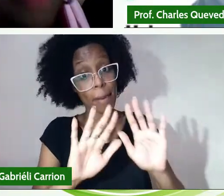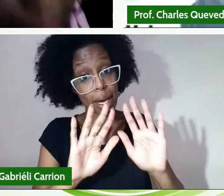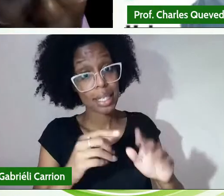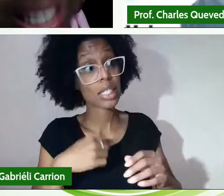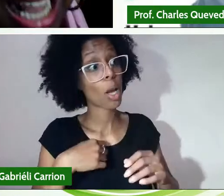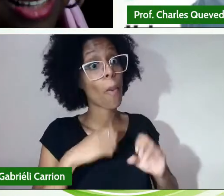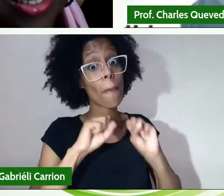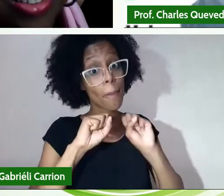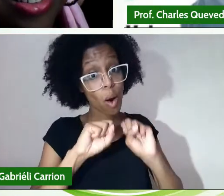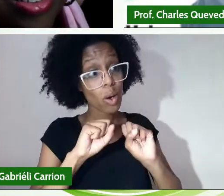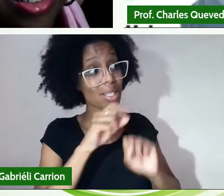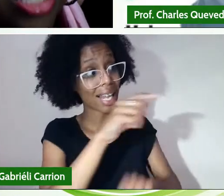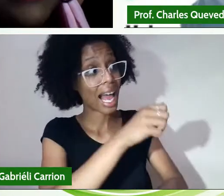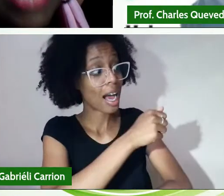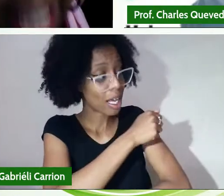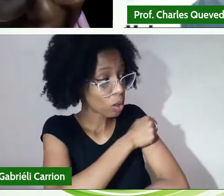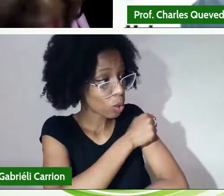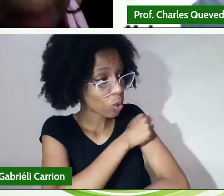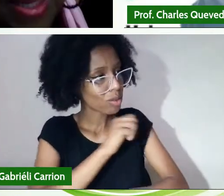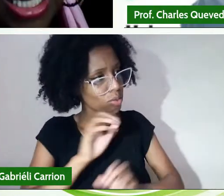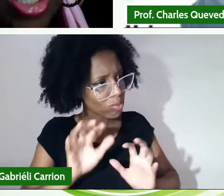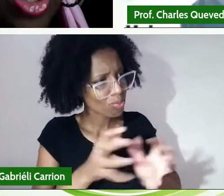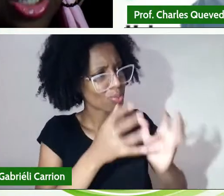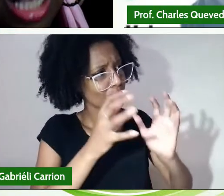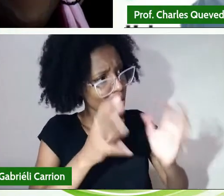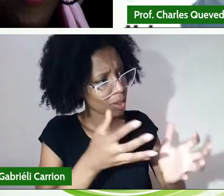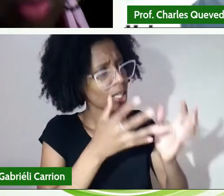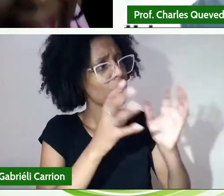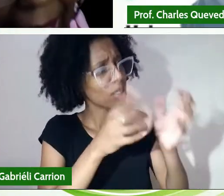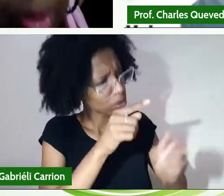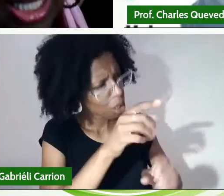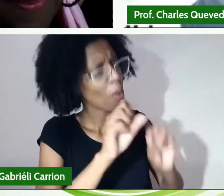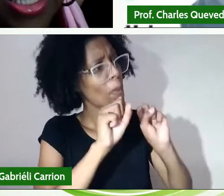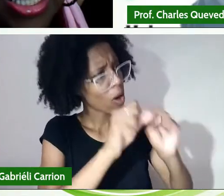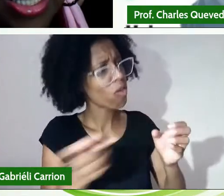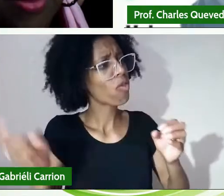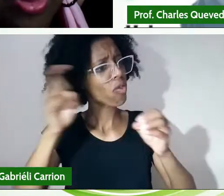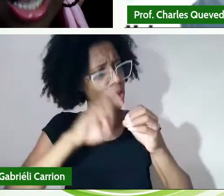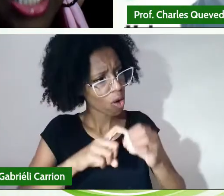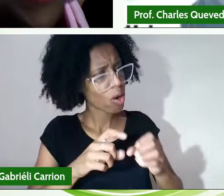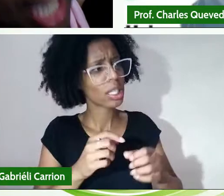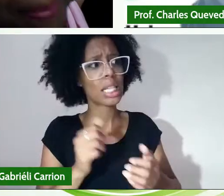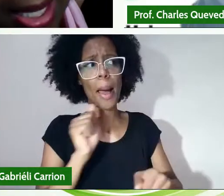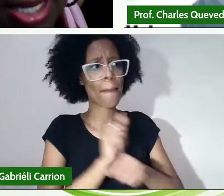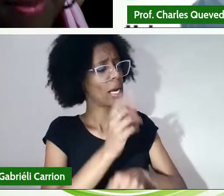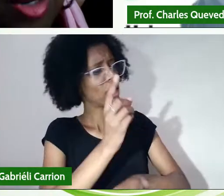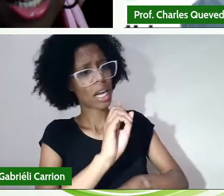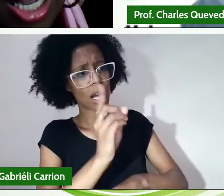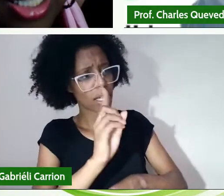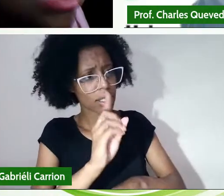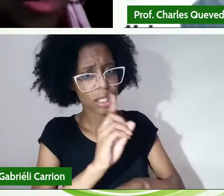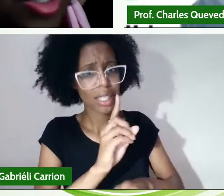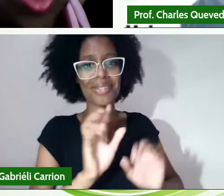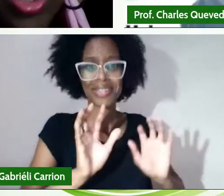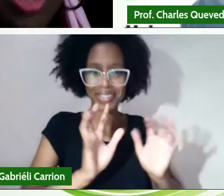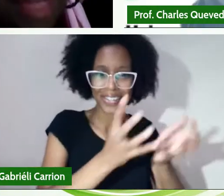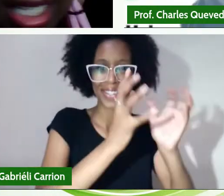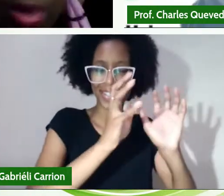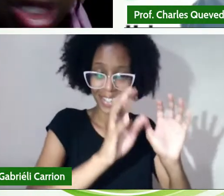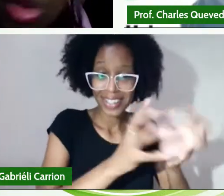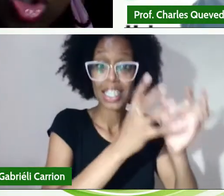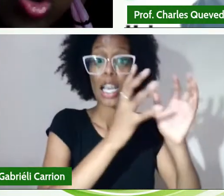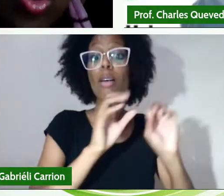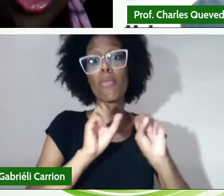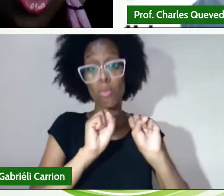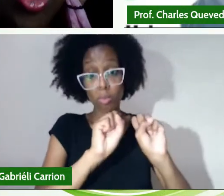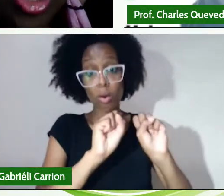a voltar, dizer que ela é capaz, apontar o que ela precisa mudar e o que ela precisa melhorar. E isso eu faço, fazendo